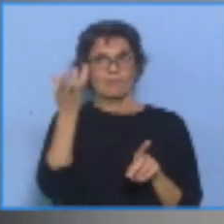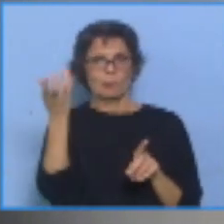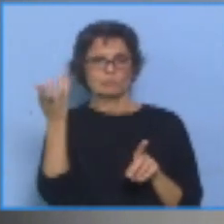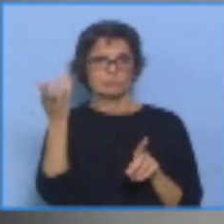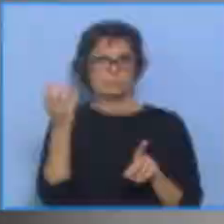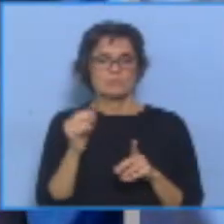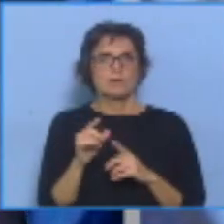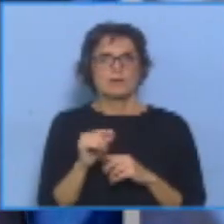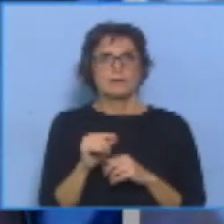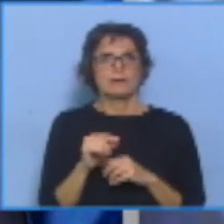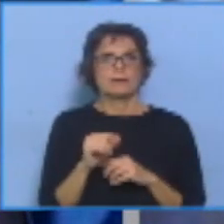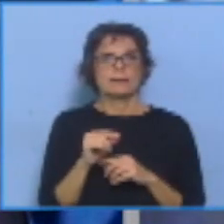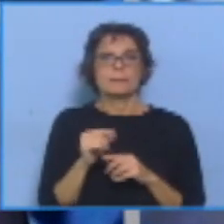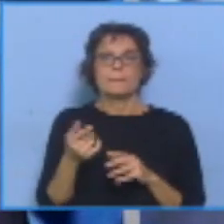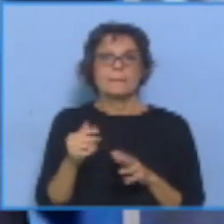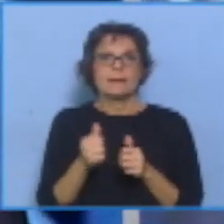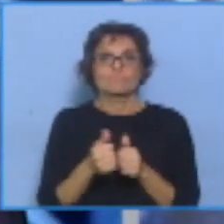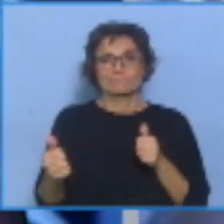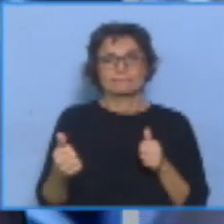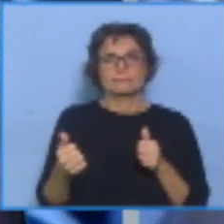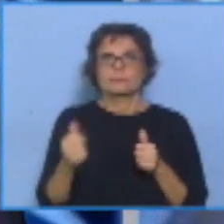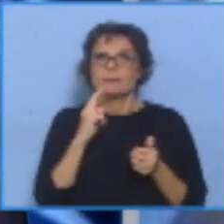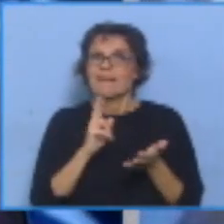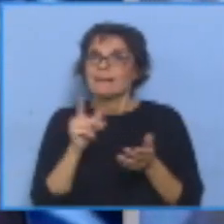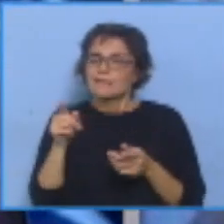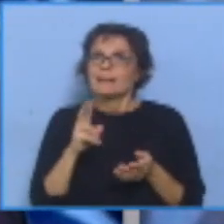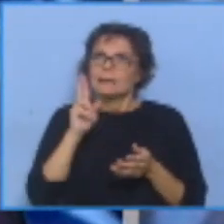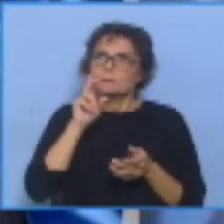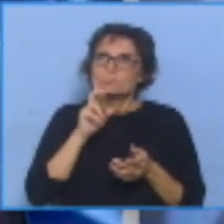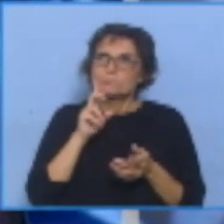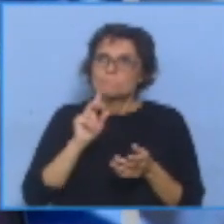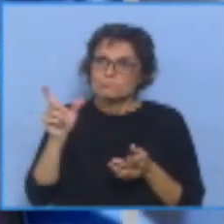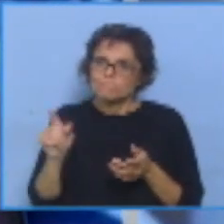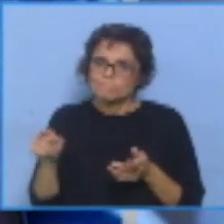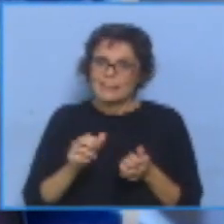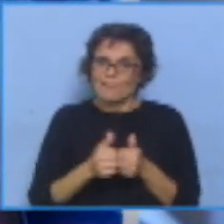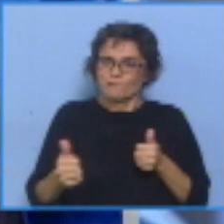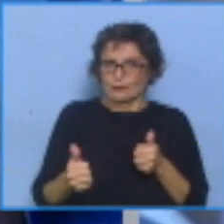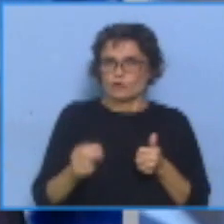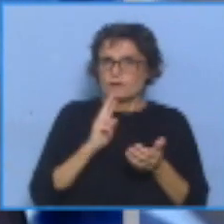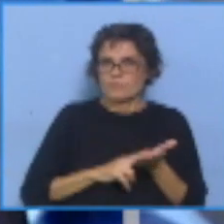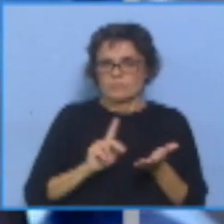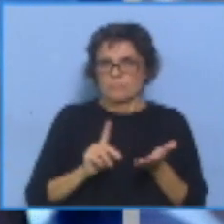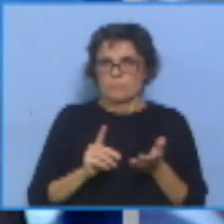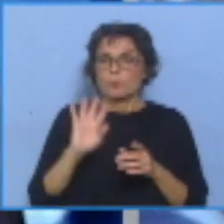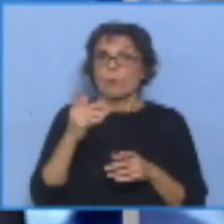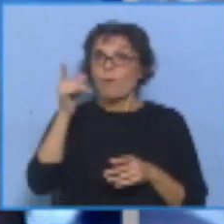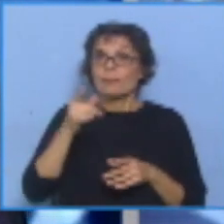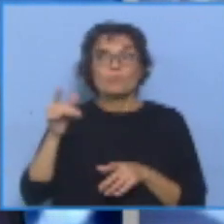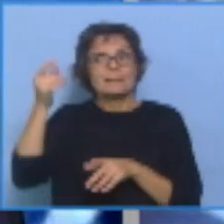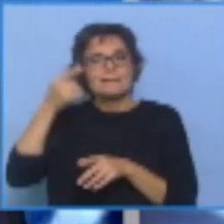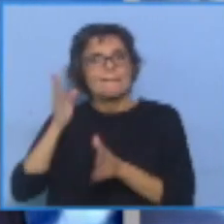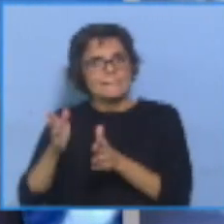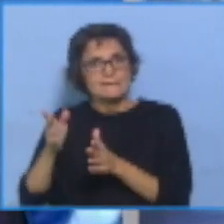afastou verdadeiramente. Isso estava sempre nos bastidores. Não, e não é só isso. E ela, nos momentos essenciais, estava lá. Ela, por exemplo, é